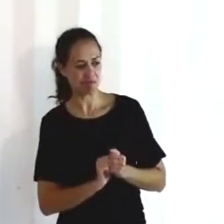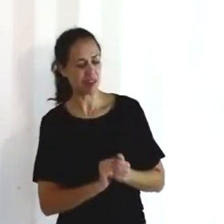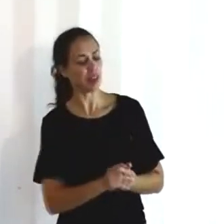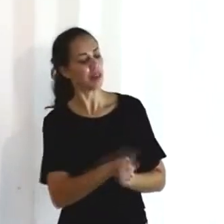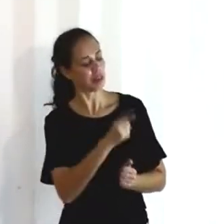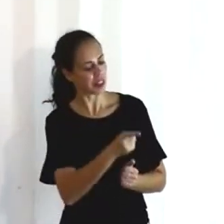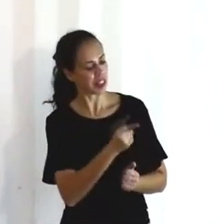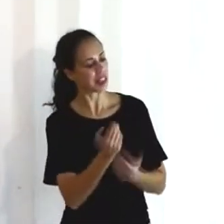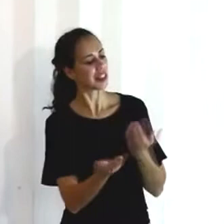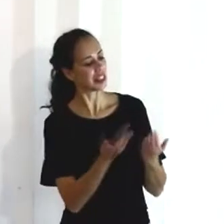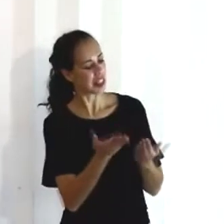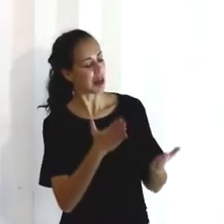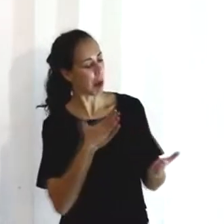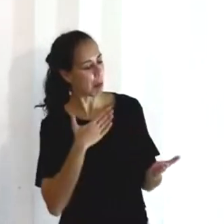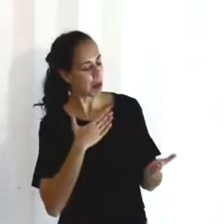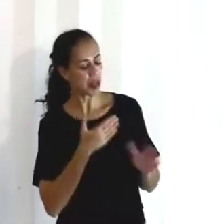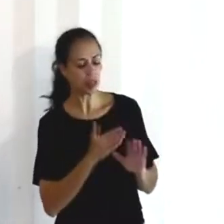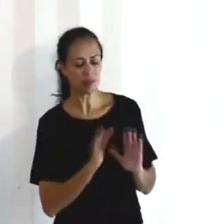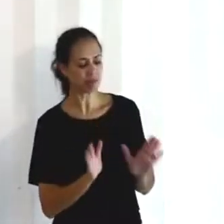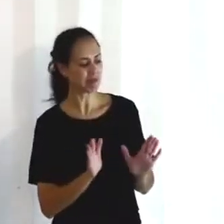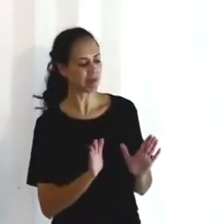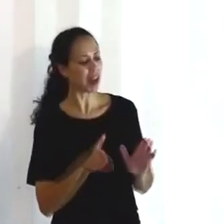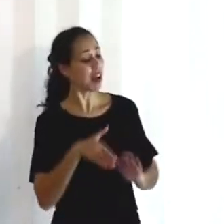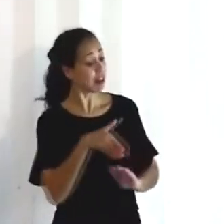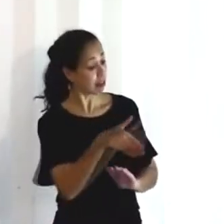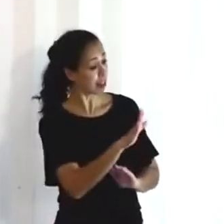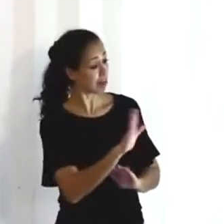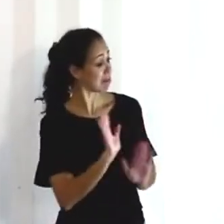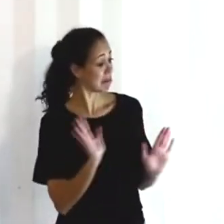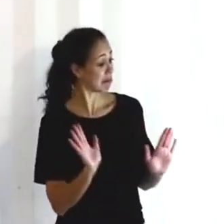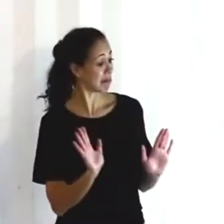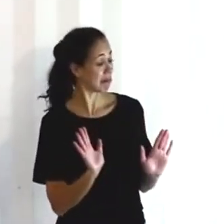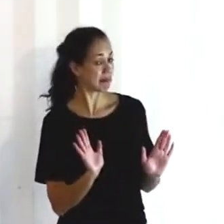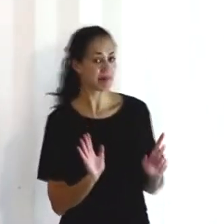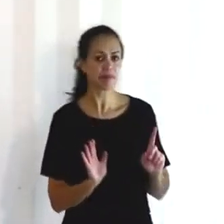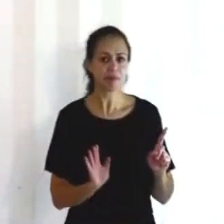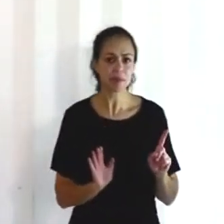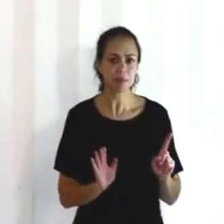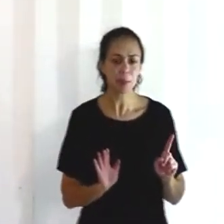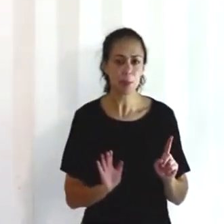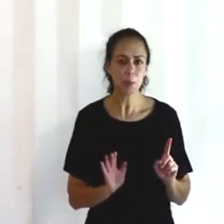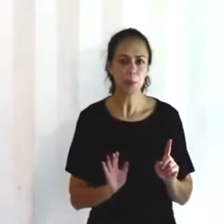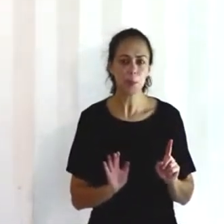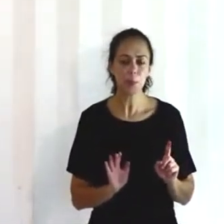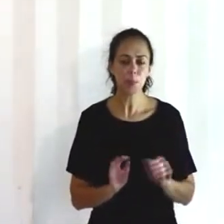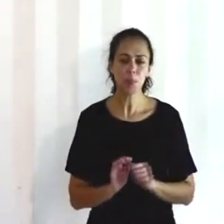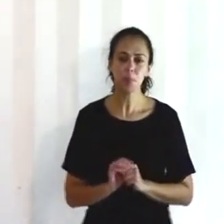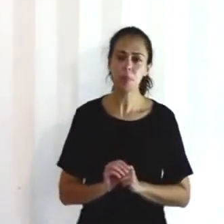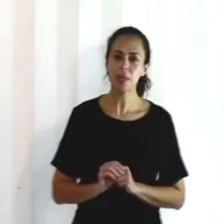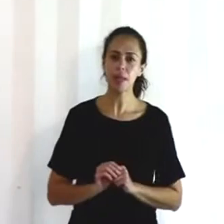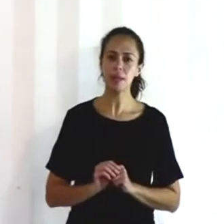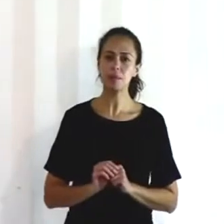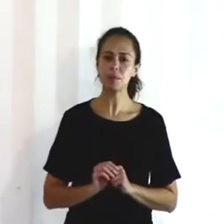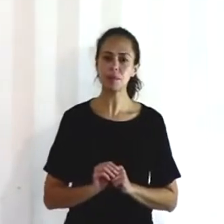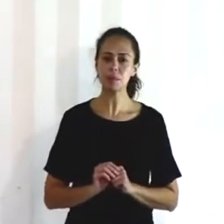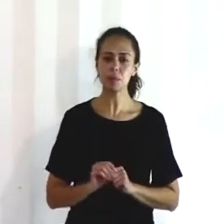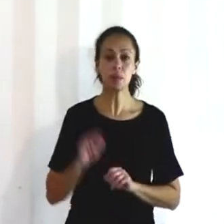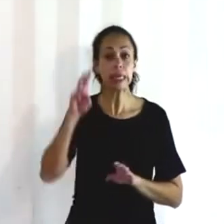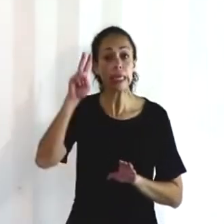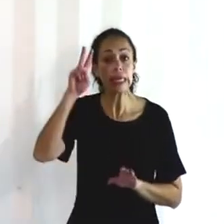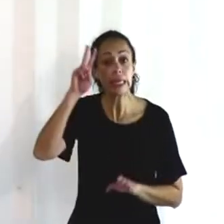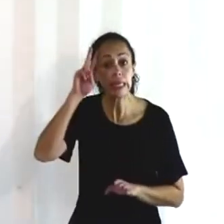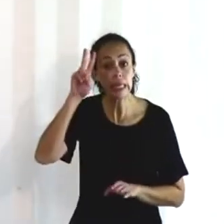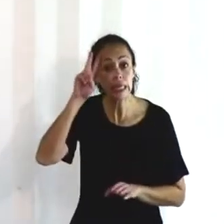Segue. Bom, esse segue não está no texto, mas tem alguma relação com aquela mulher que chegou para